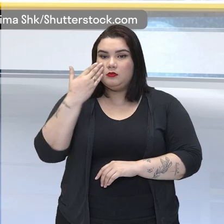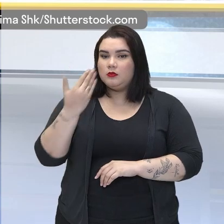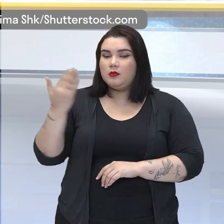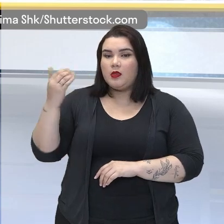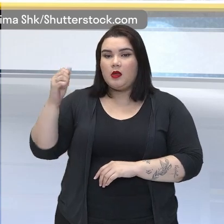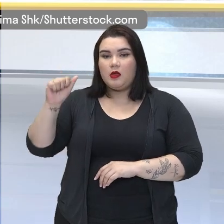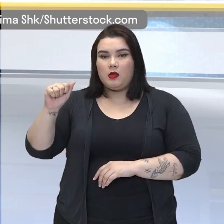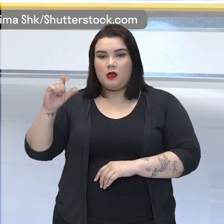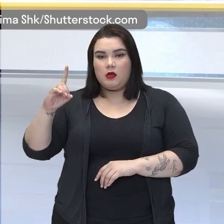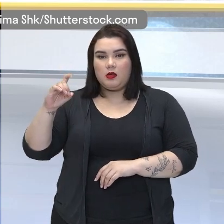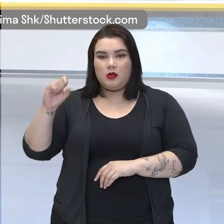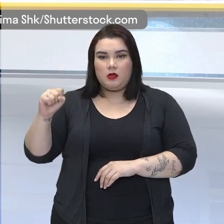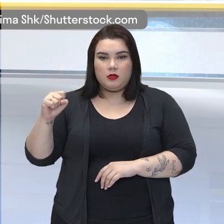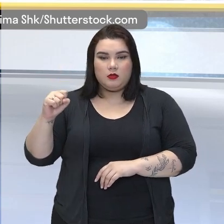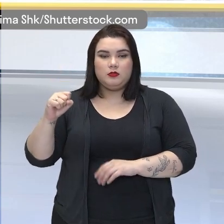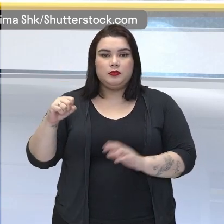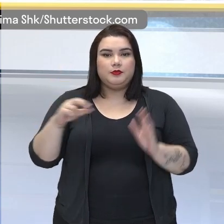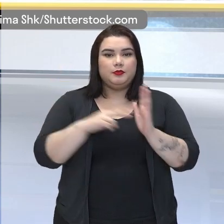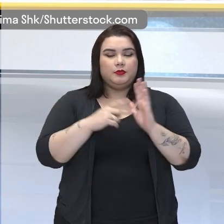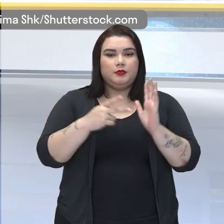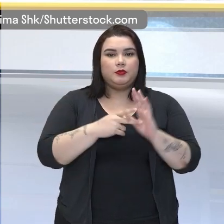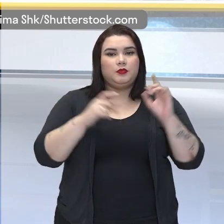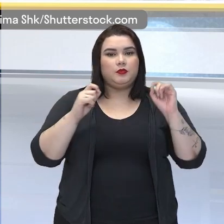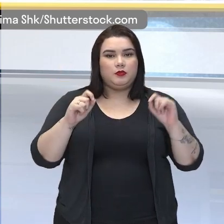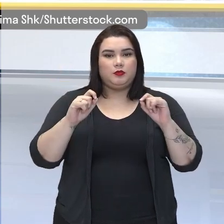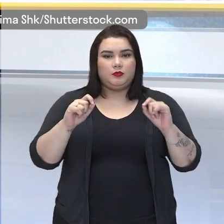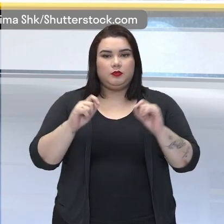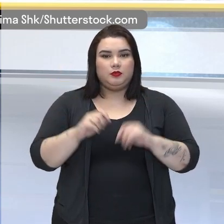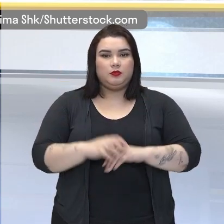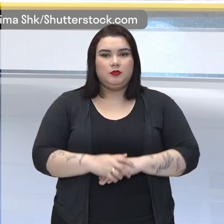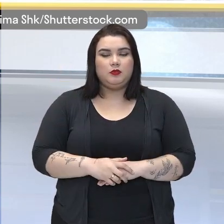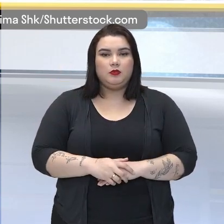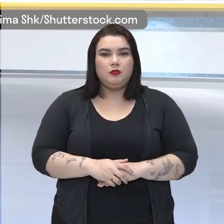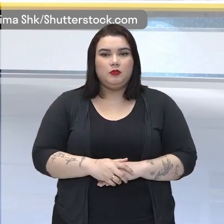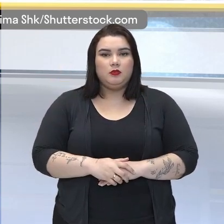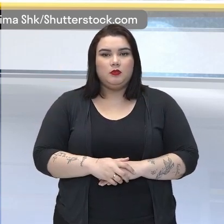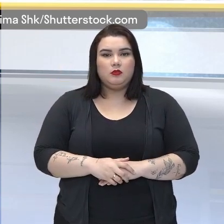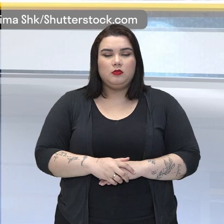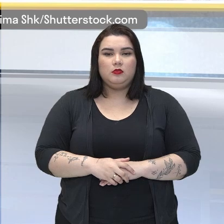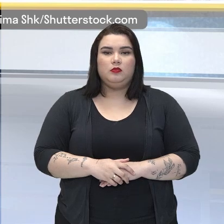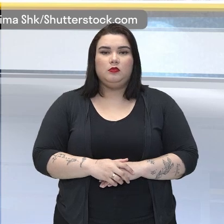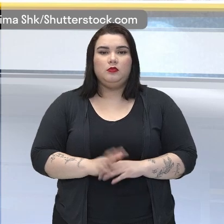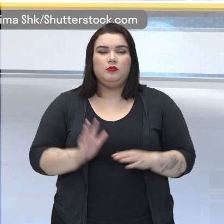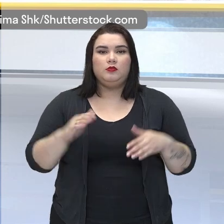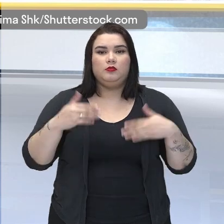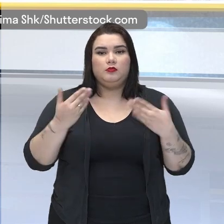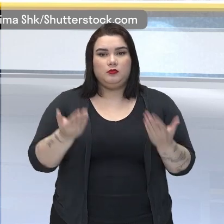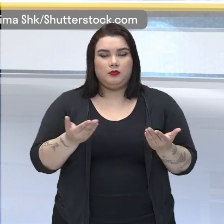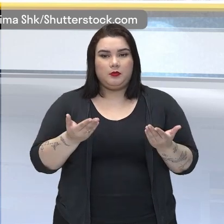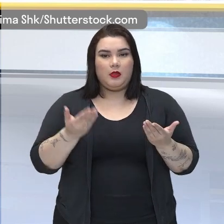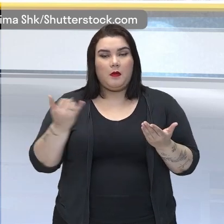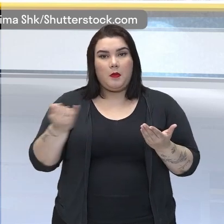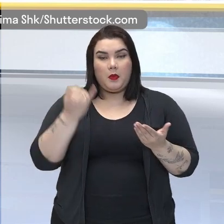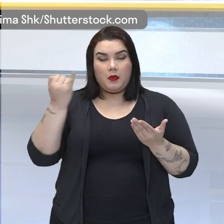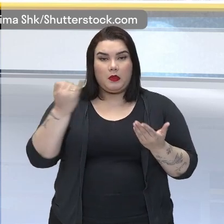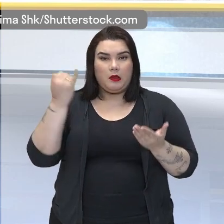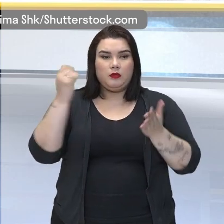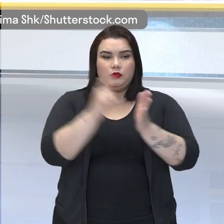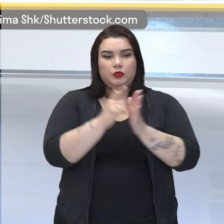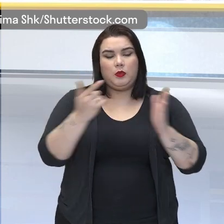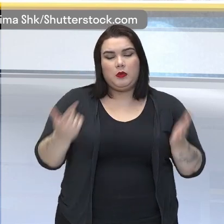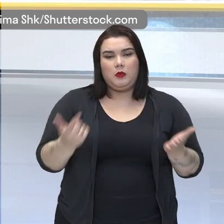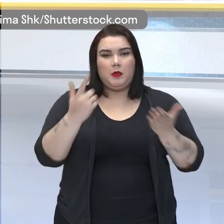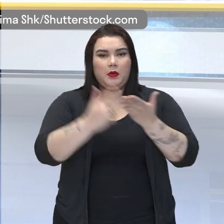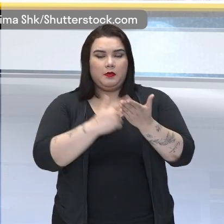Ads, eles são essenciais, não é? Em um jornal, uma revista. Por quê? Porque são as